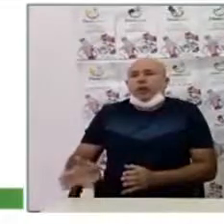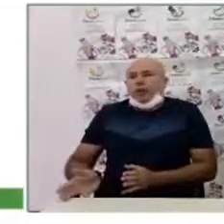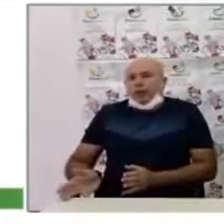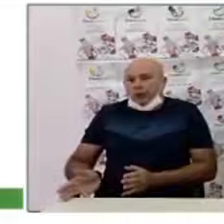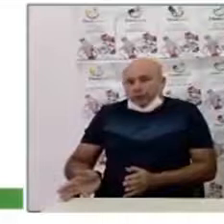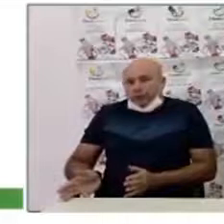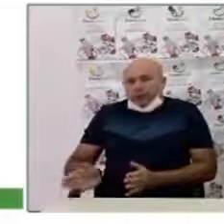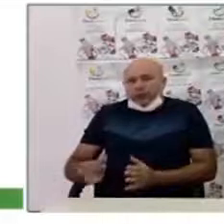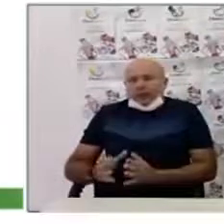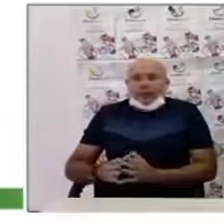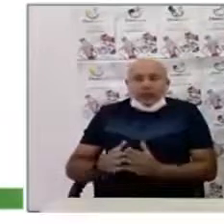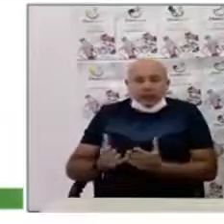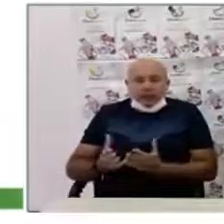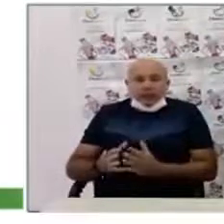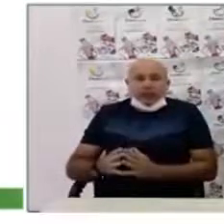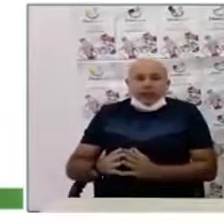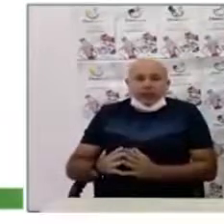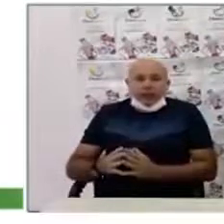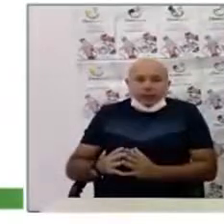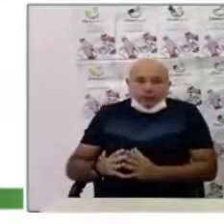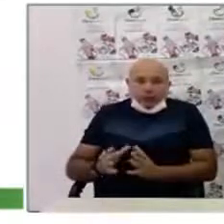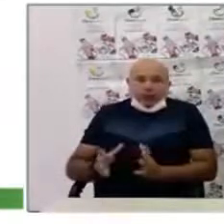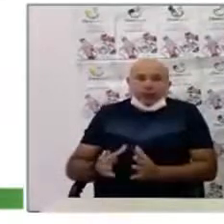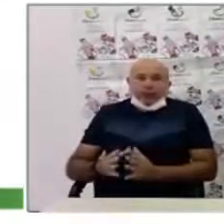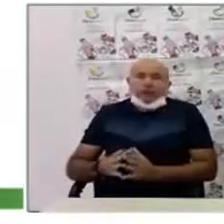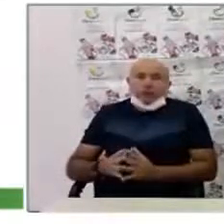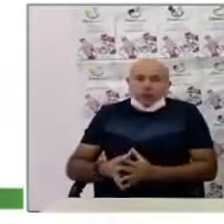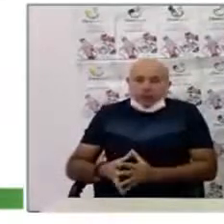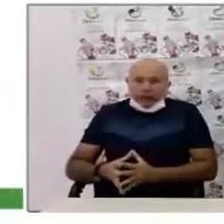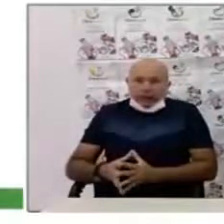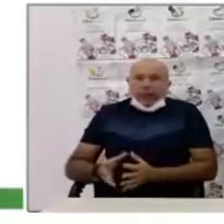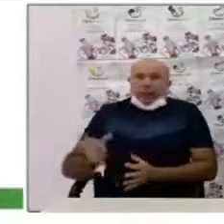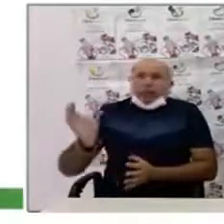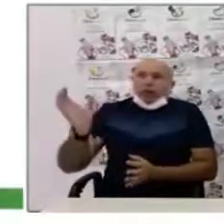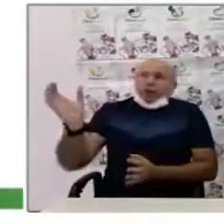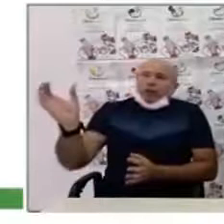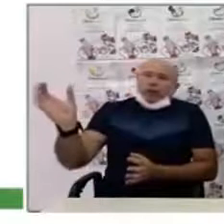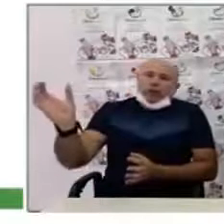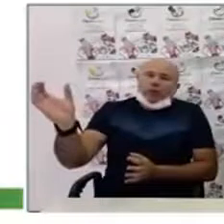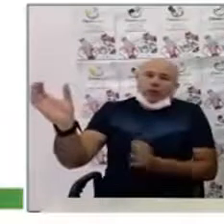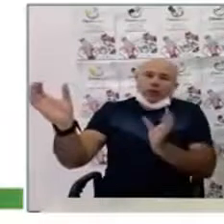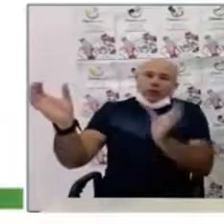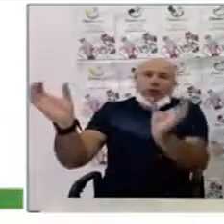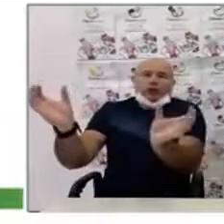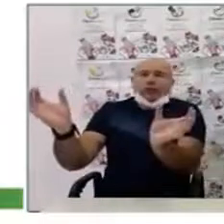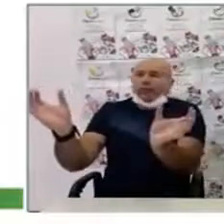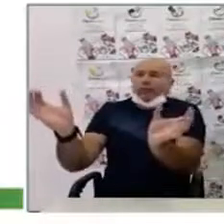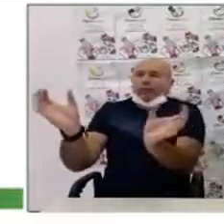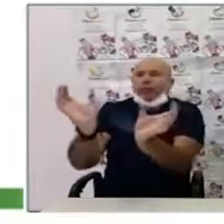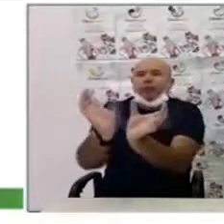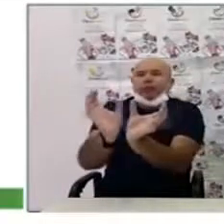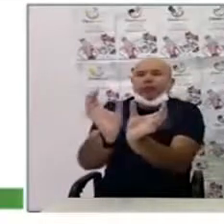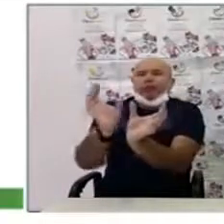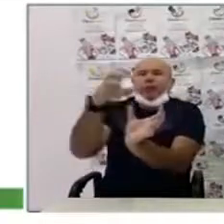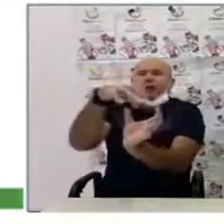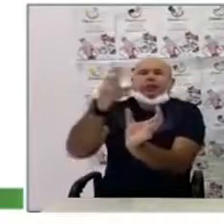Rutherford Bohr. Tem gente ignorante que acha que é uma pessoa, mas na verdade são duas. Bohr pegou o modelo atômico de Rutherford e